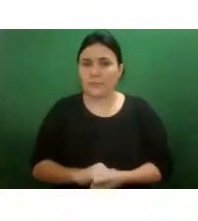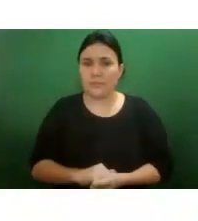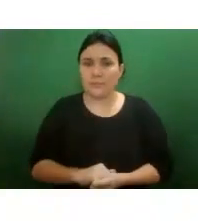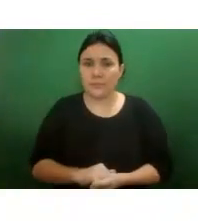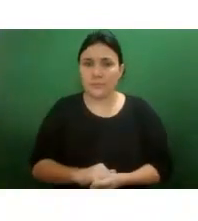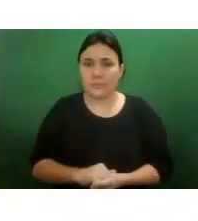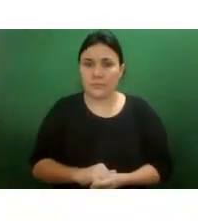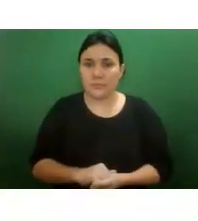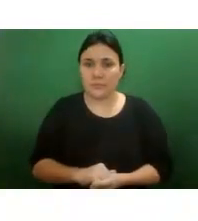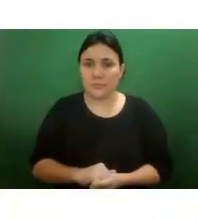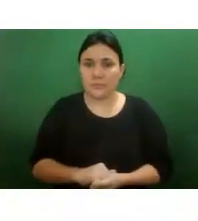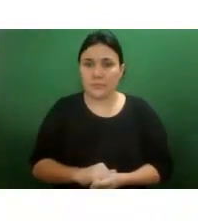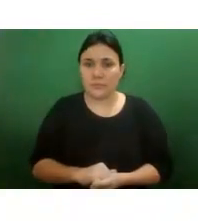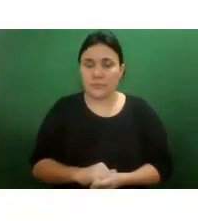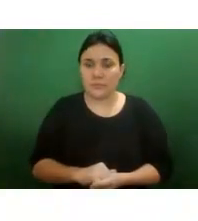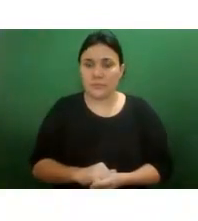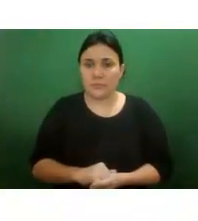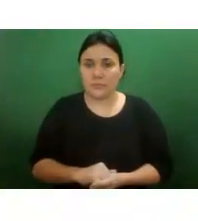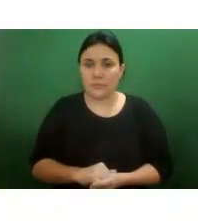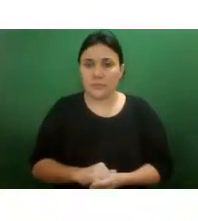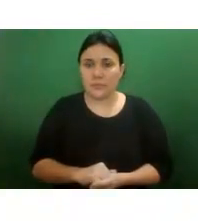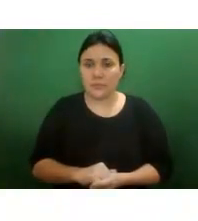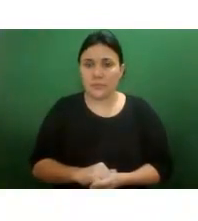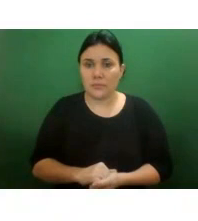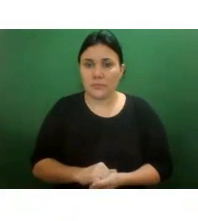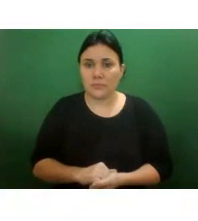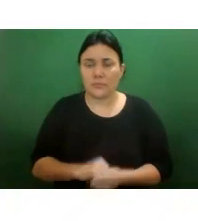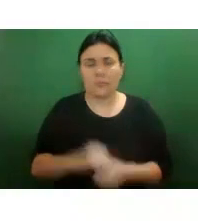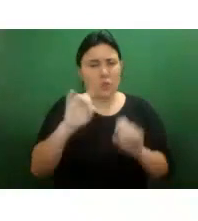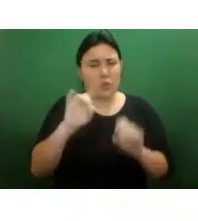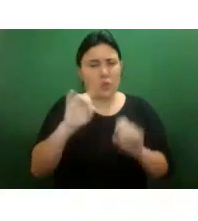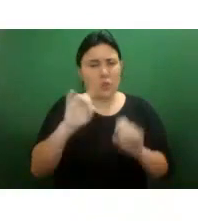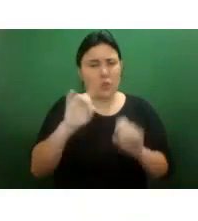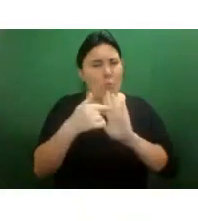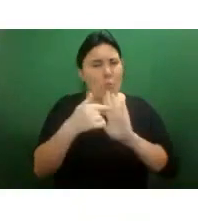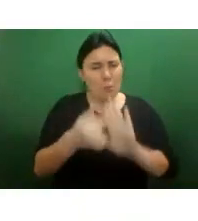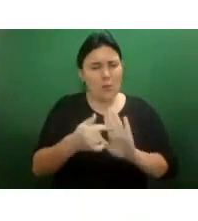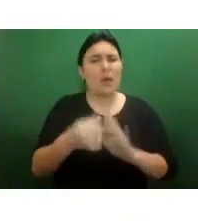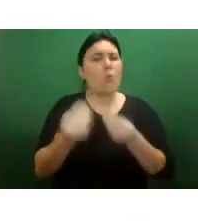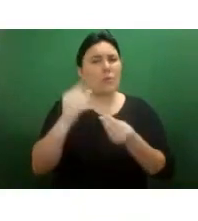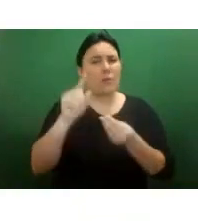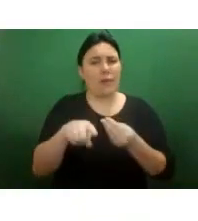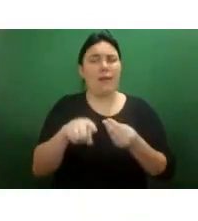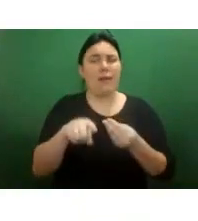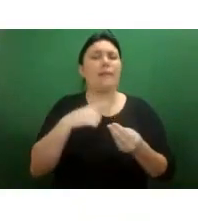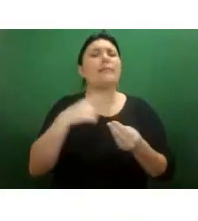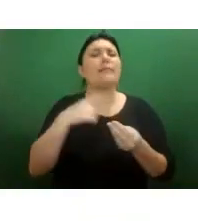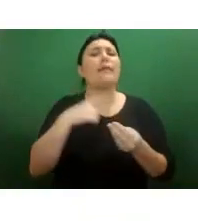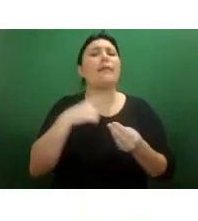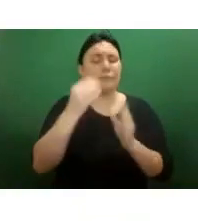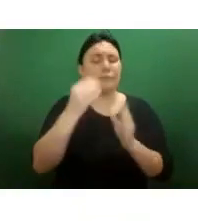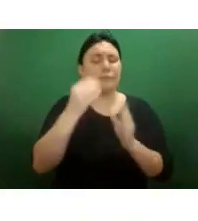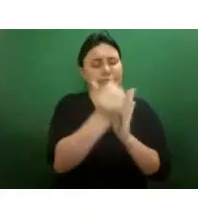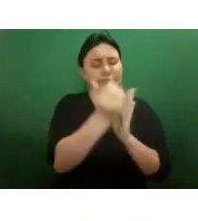Só para ver, para mostrar aqui para vocês exatamente o que tem nas